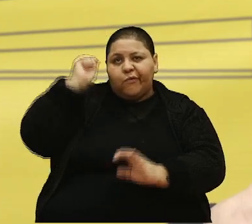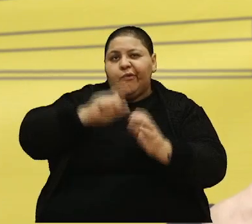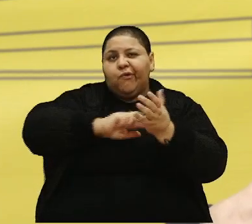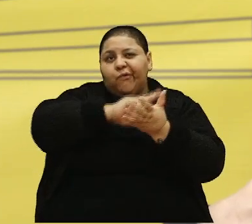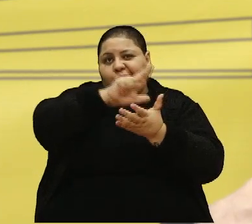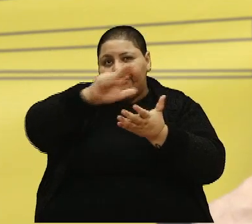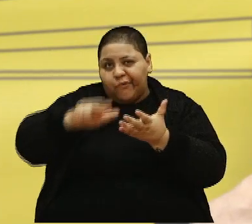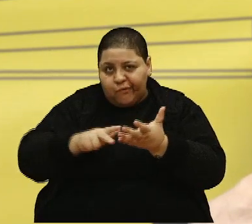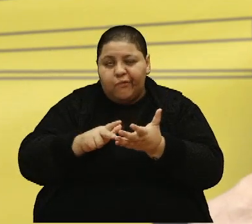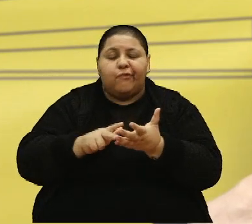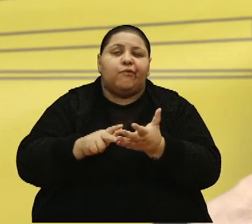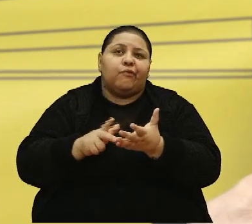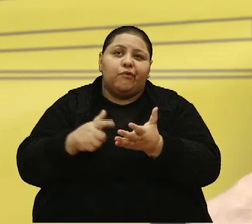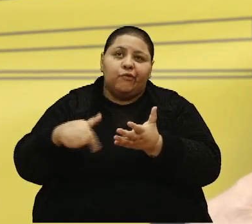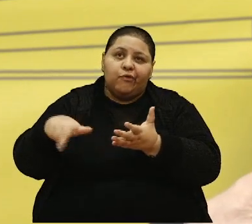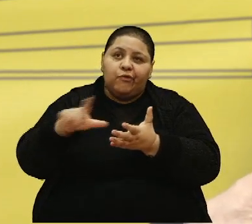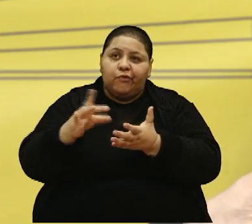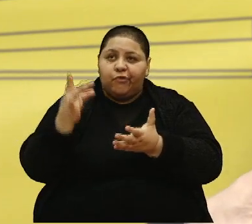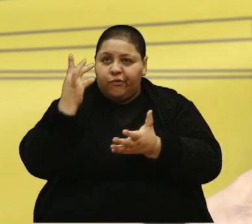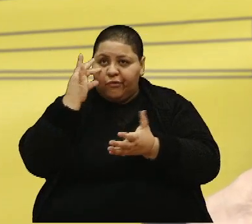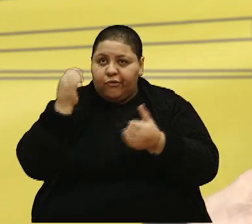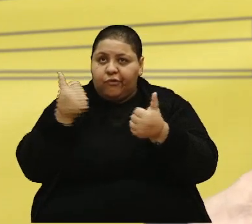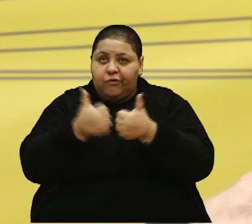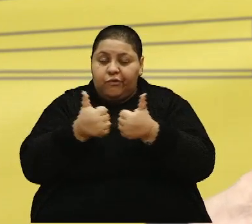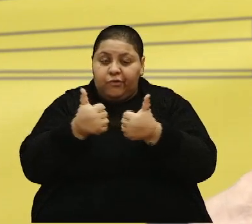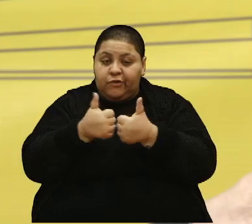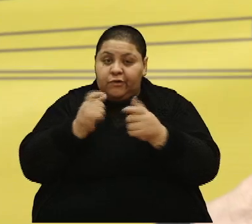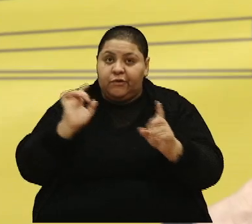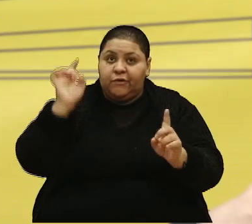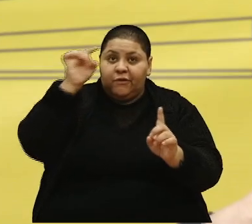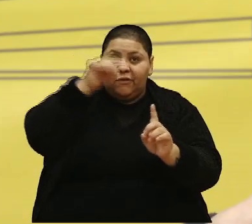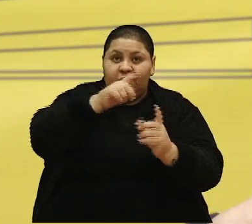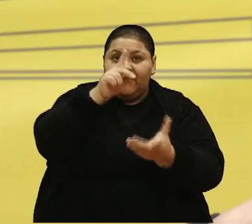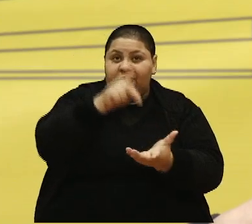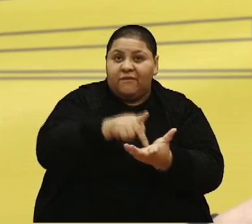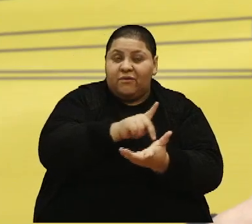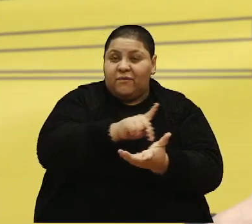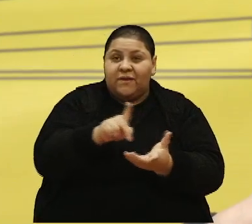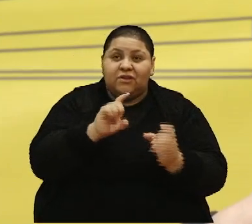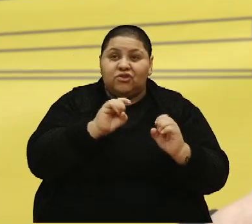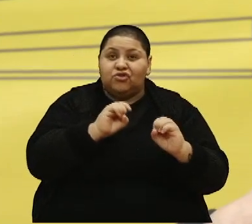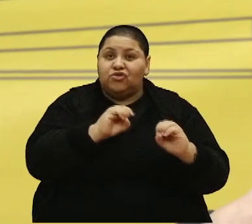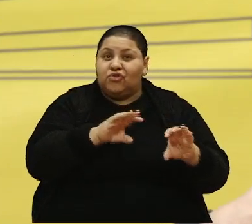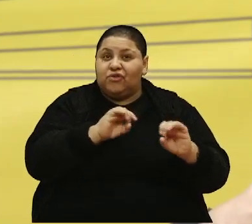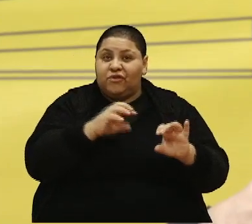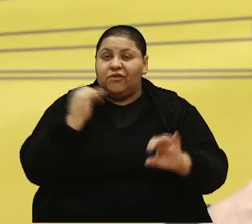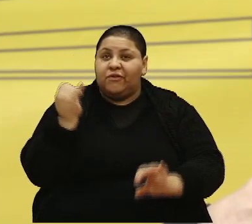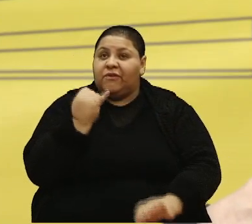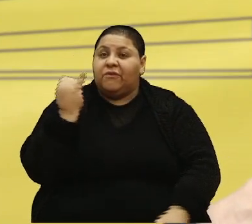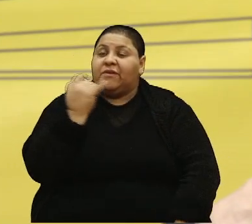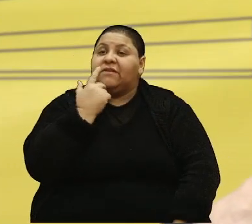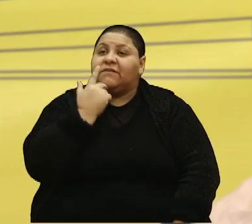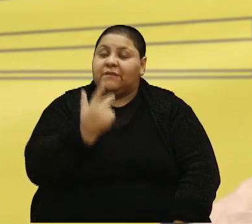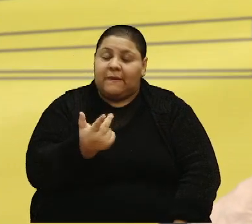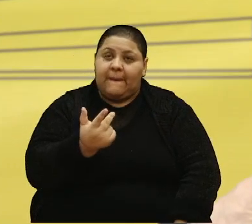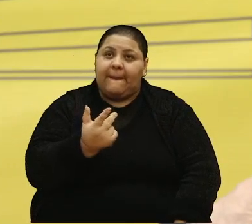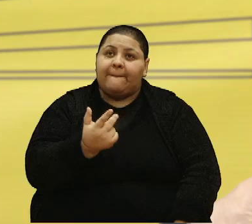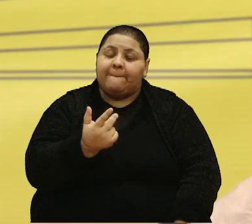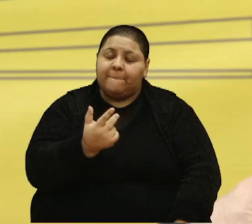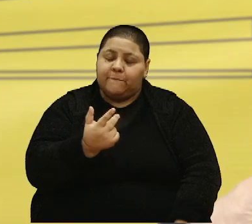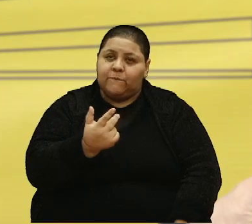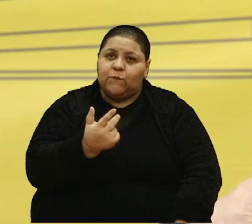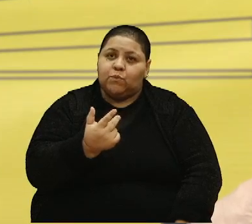que estarão presentes conosco nessa missão. Na verdade, não é só educação, né? E é importante que se diga